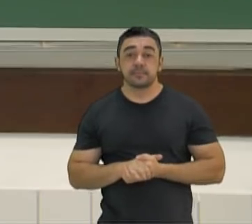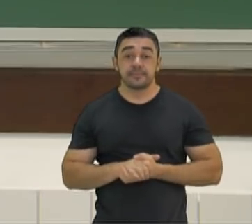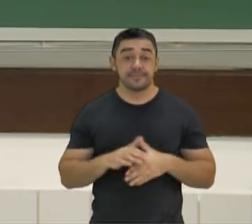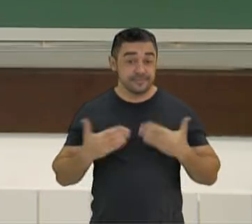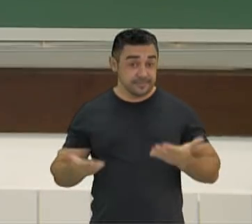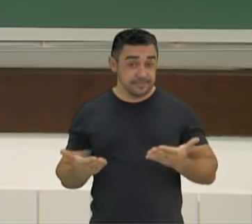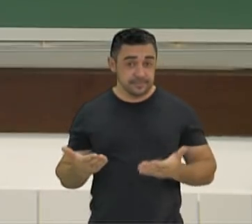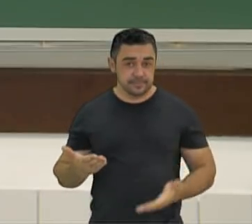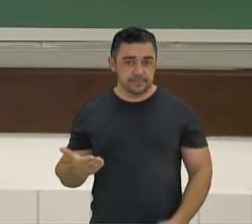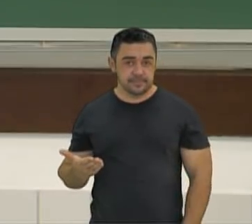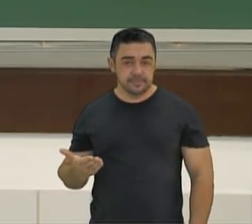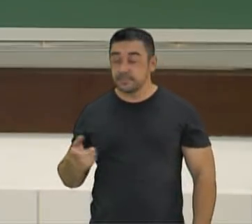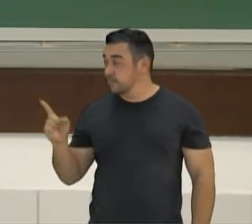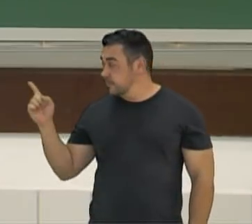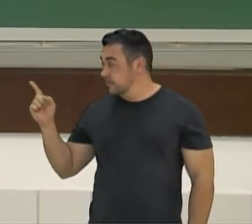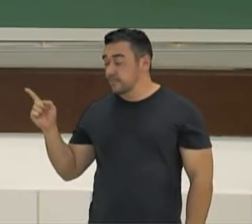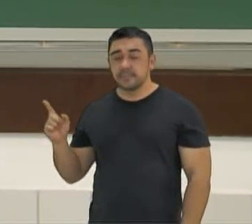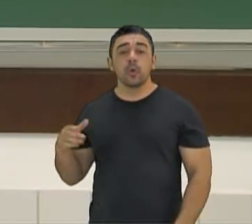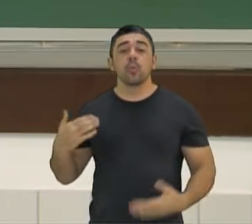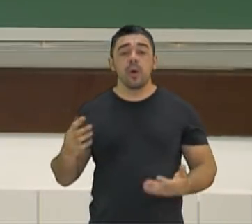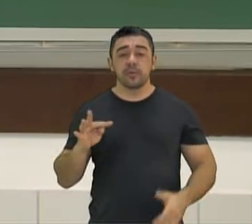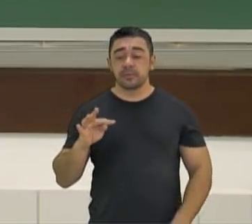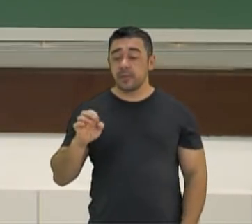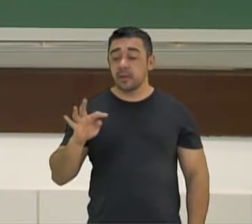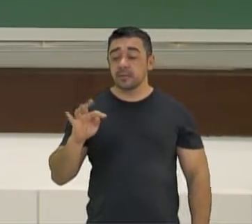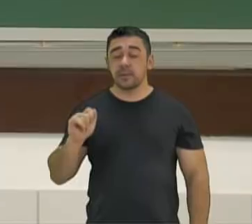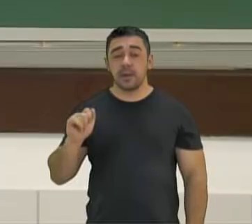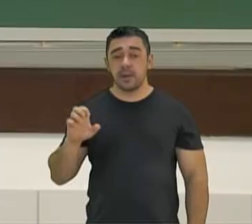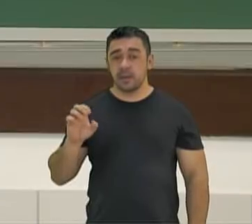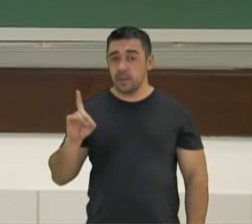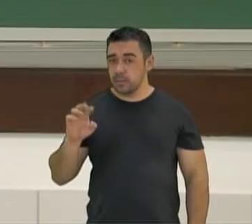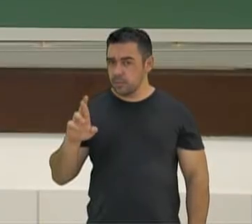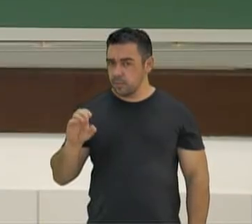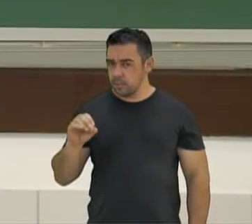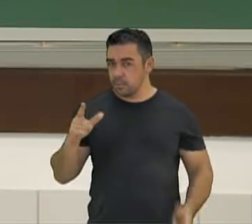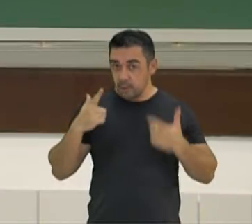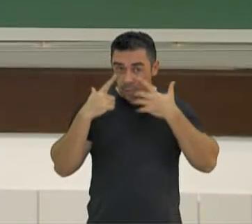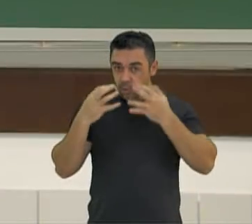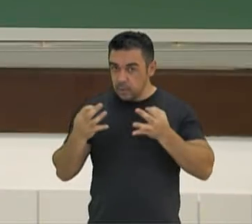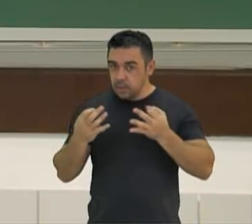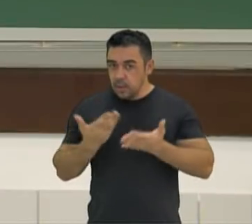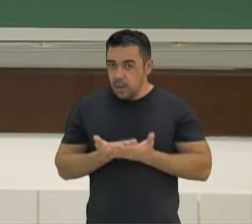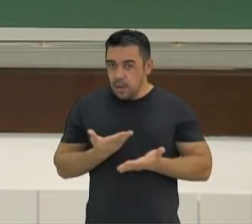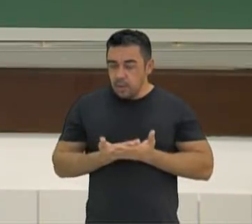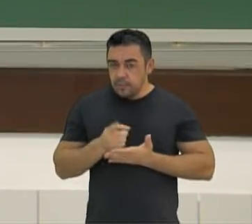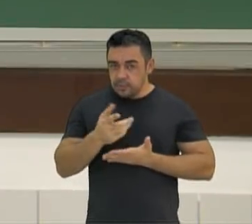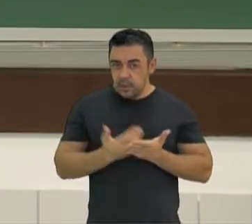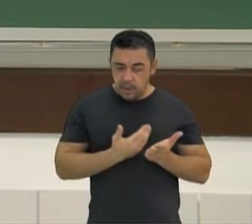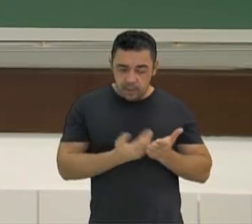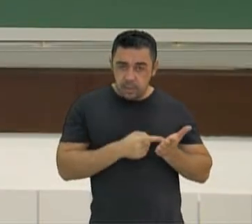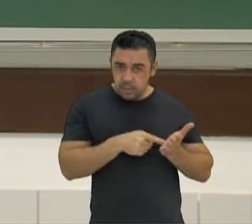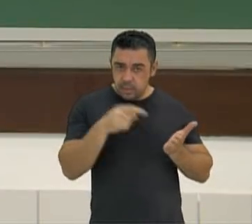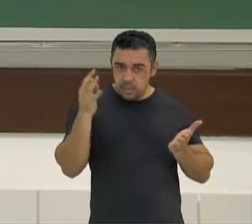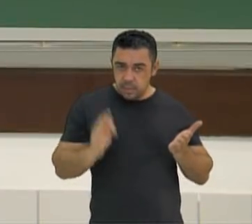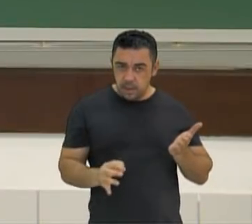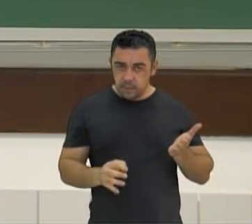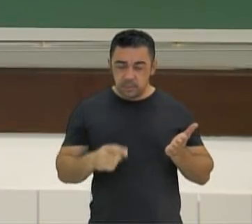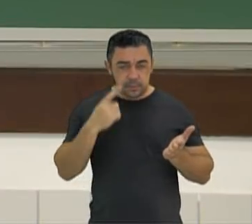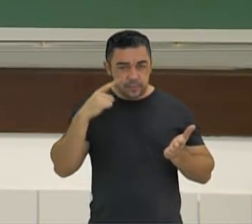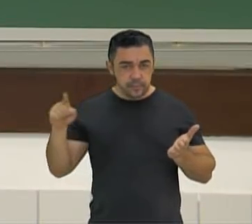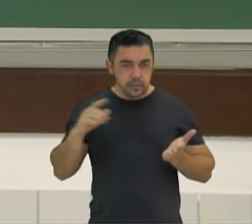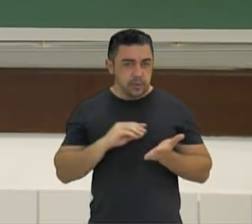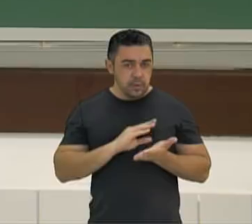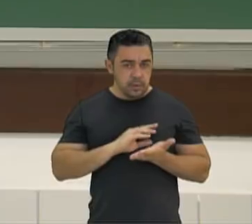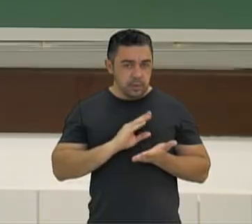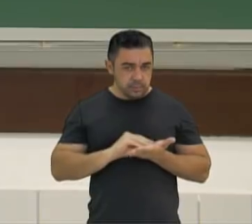E aí, tetraedro, qual que é? Prestaram atenção na aula? Tá com o caderno em dia? Fizeram